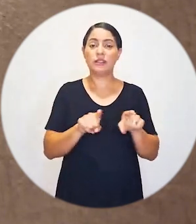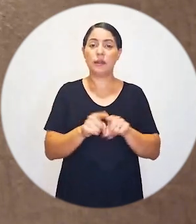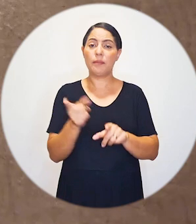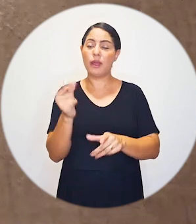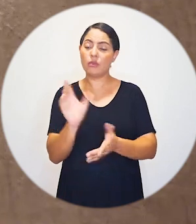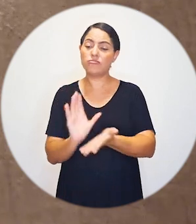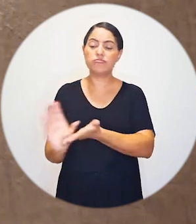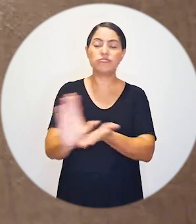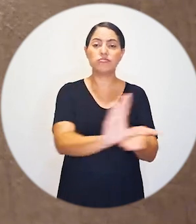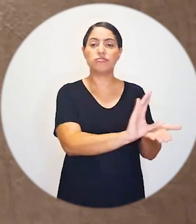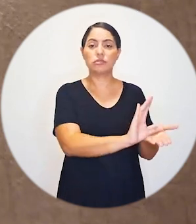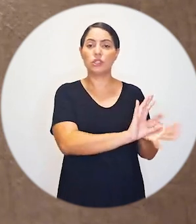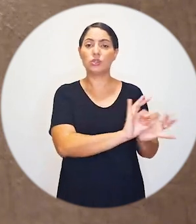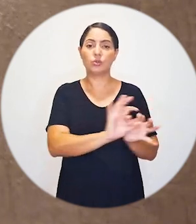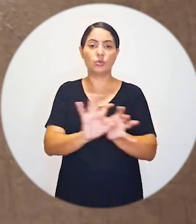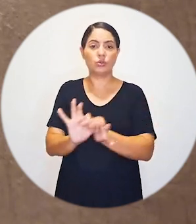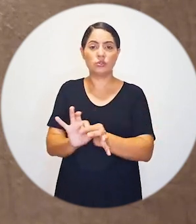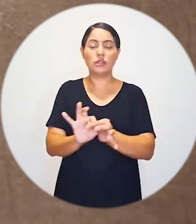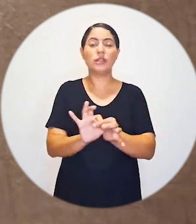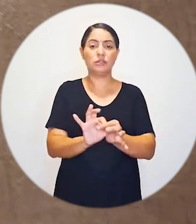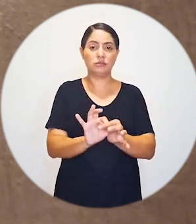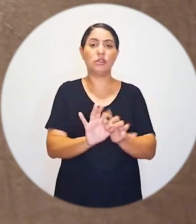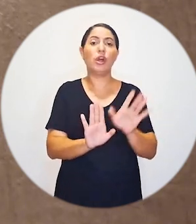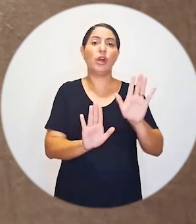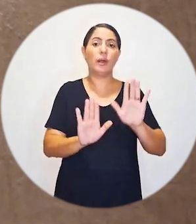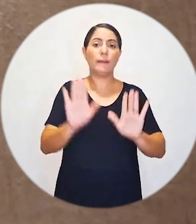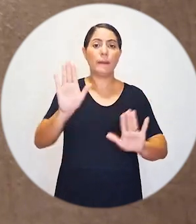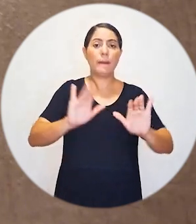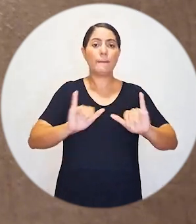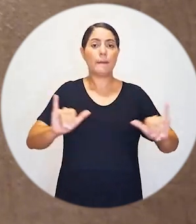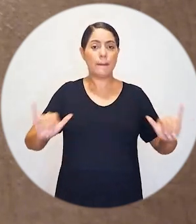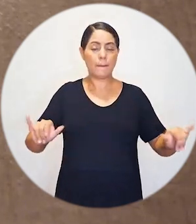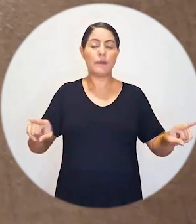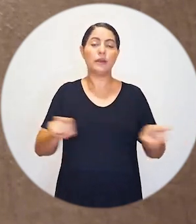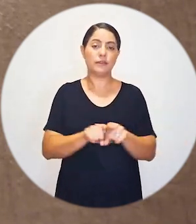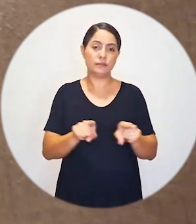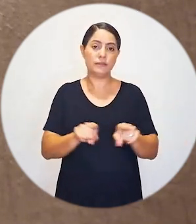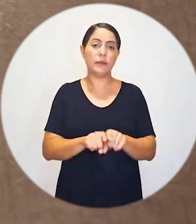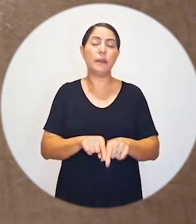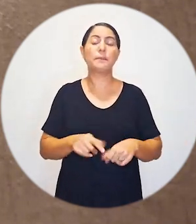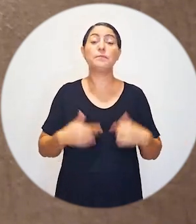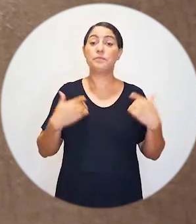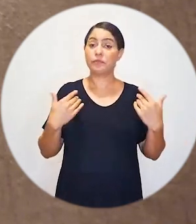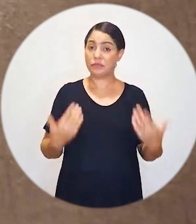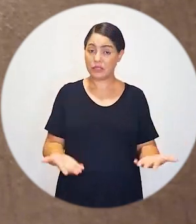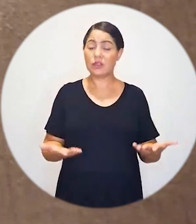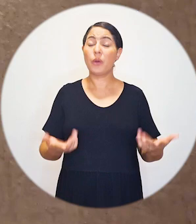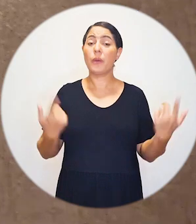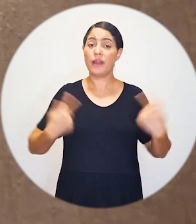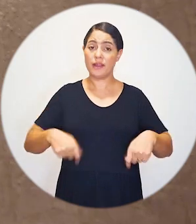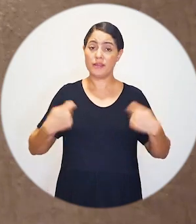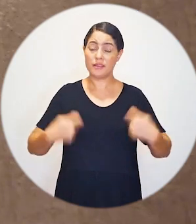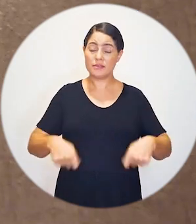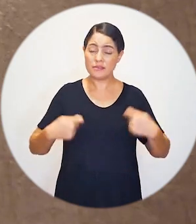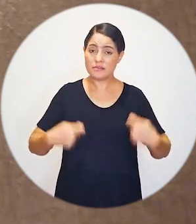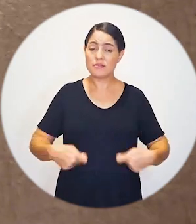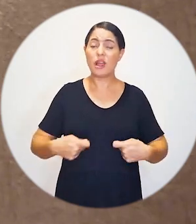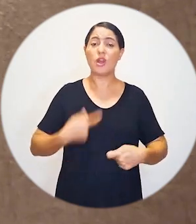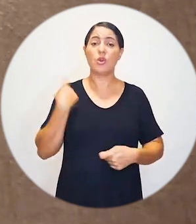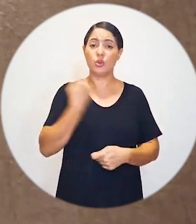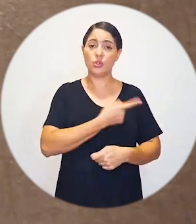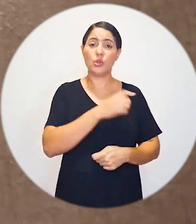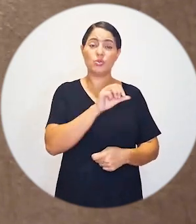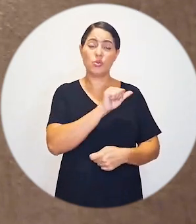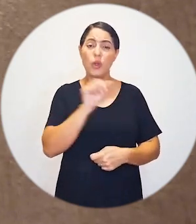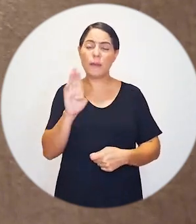de recursos e de tempo de propaganda. Para a Ordem, importa verificar a legalidade e a legitimidade de cada